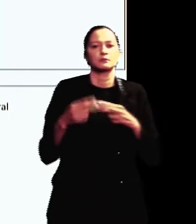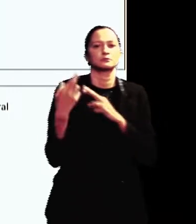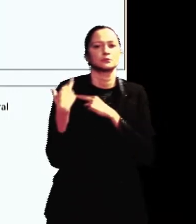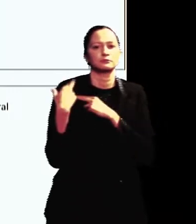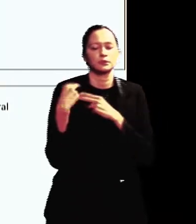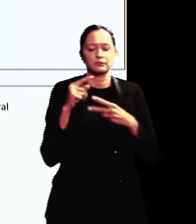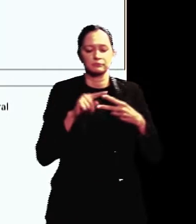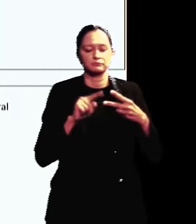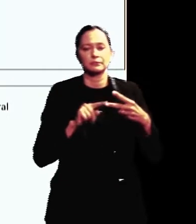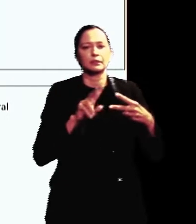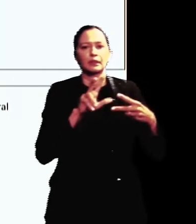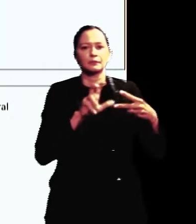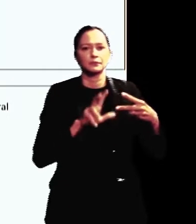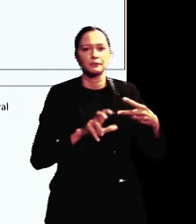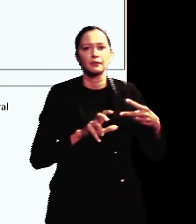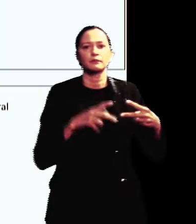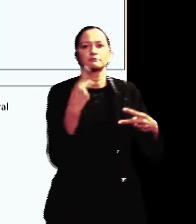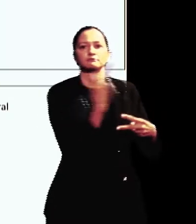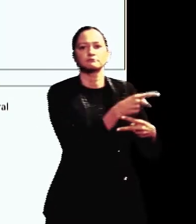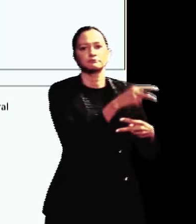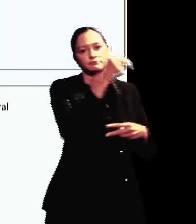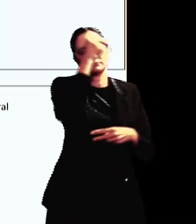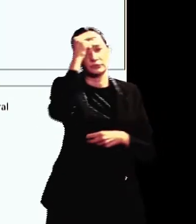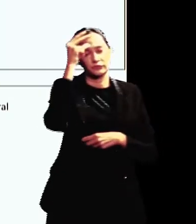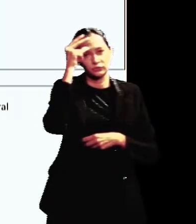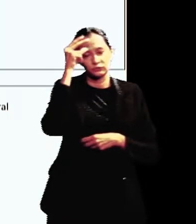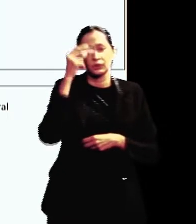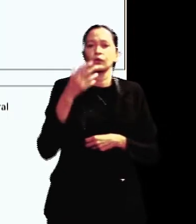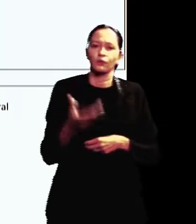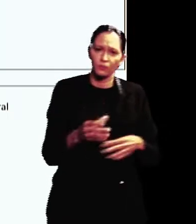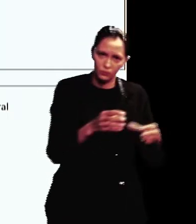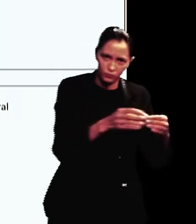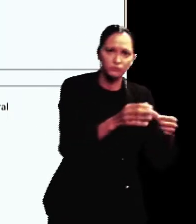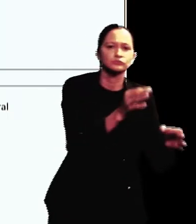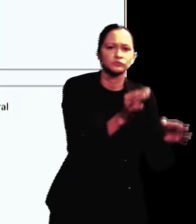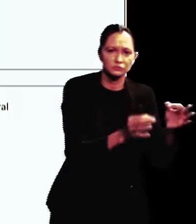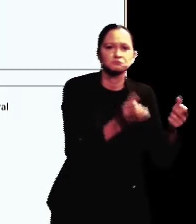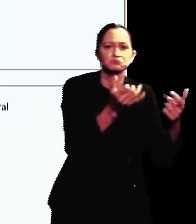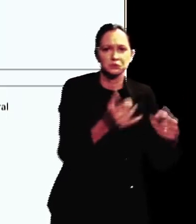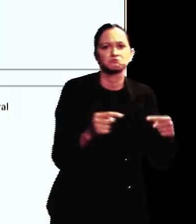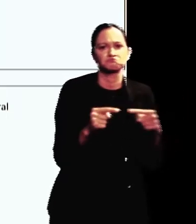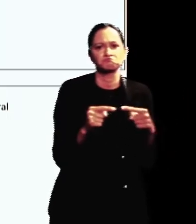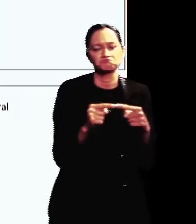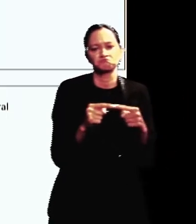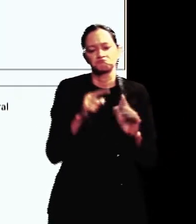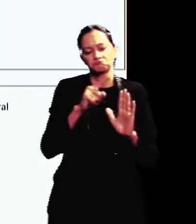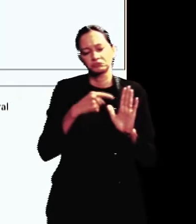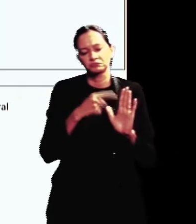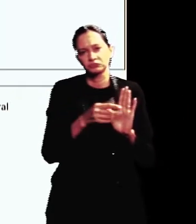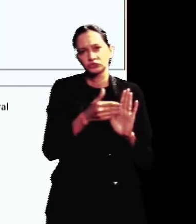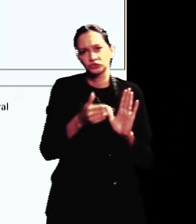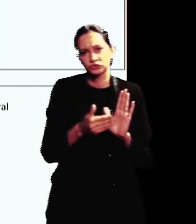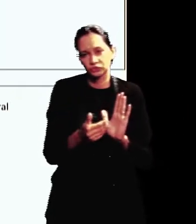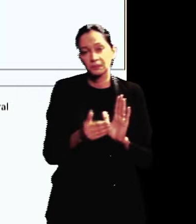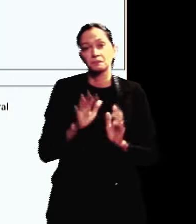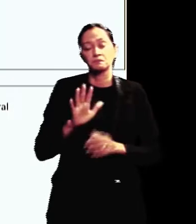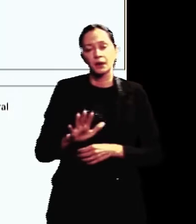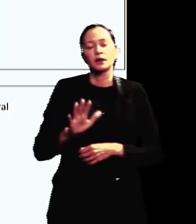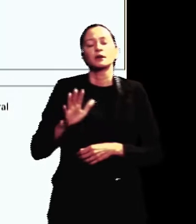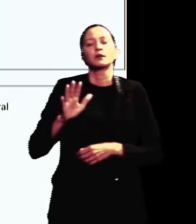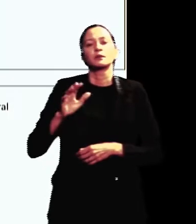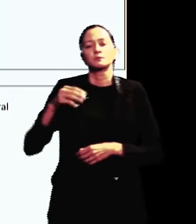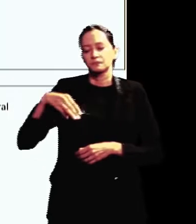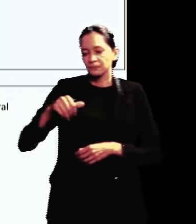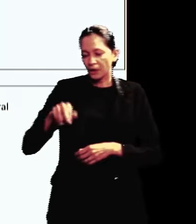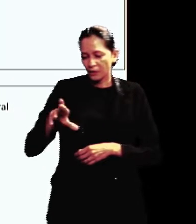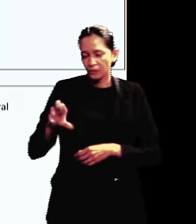Poder Executivo. A Procuradoria manifestou pela constitucionalidade do veto parcial, relatório do vereador Mauro Rubem pela manutenção do